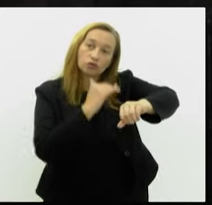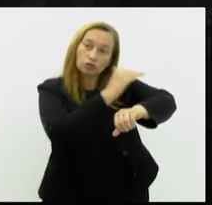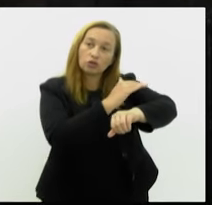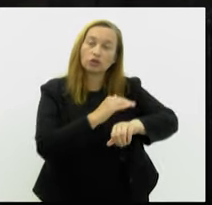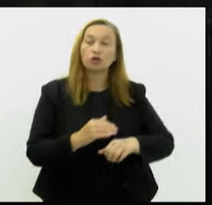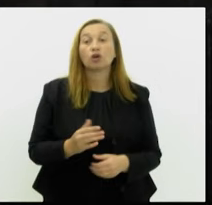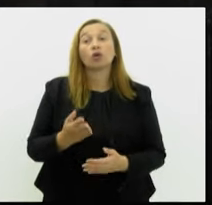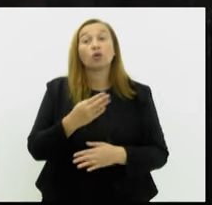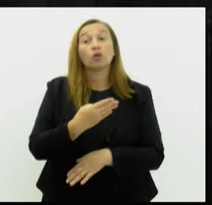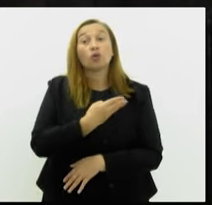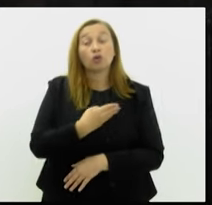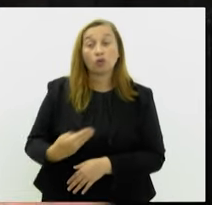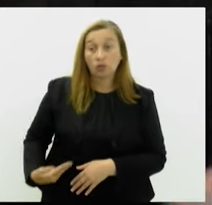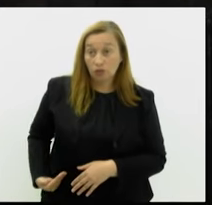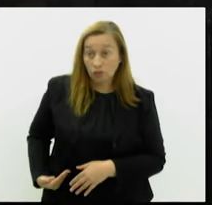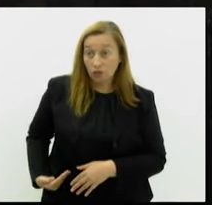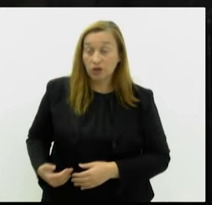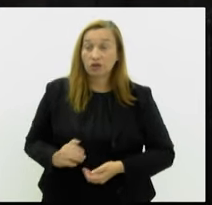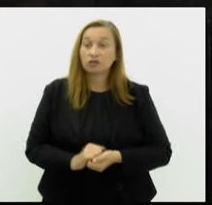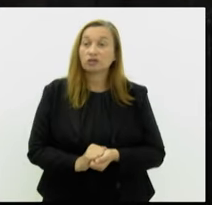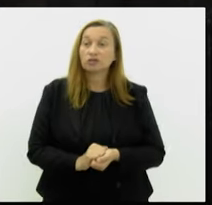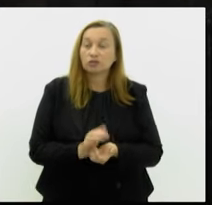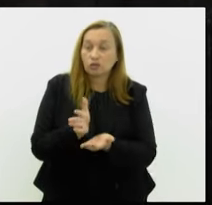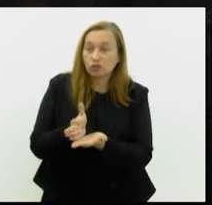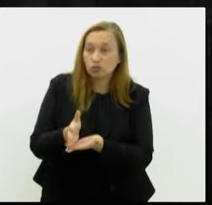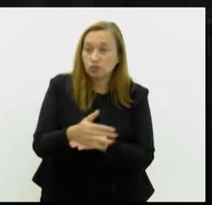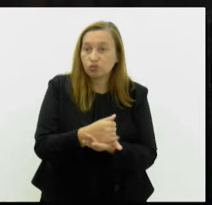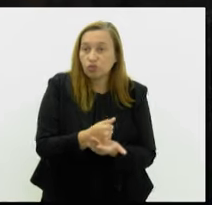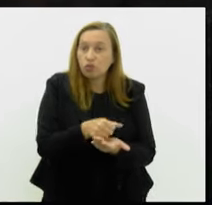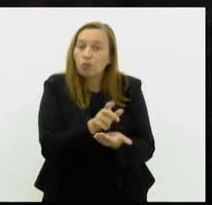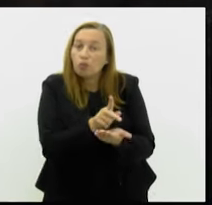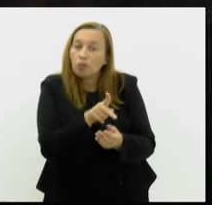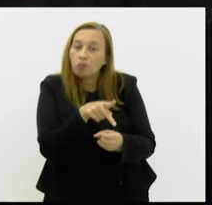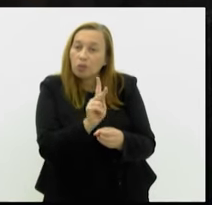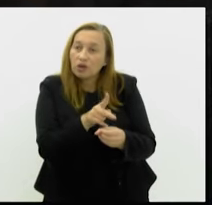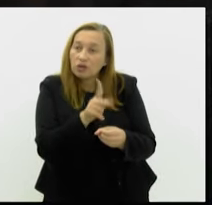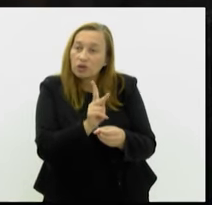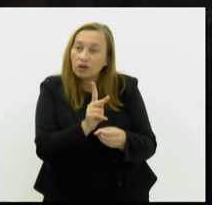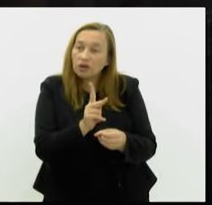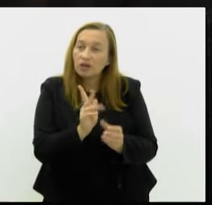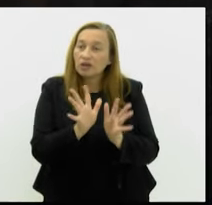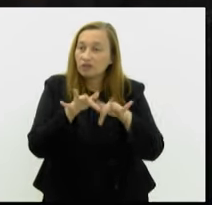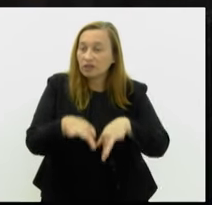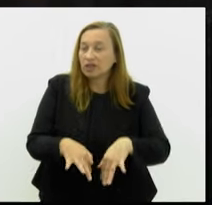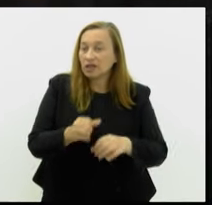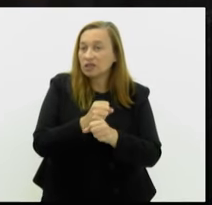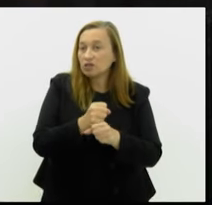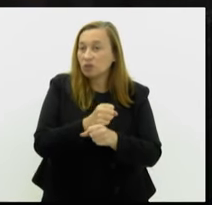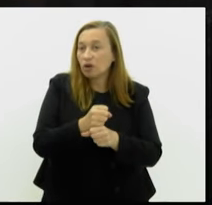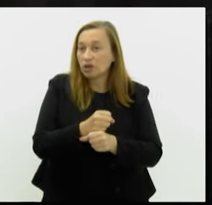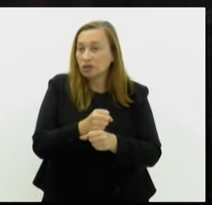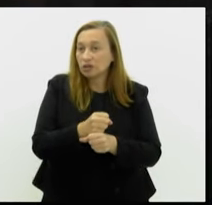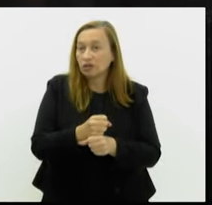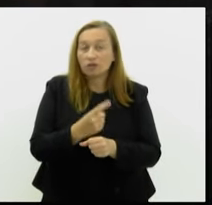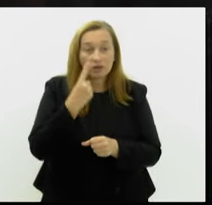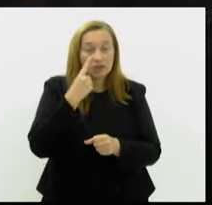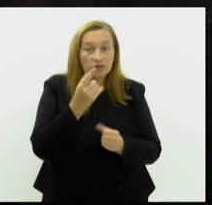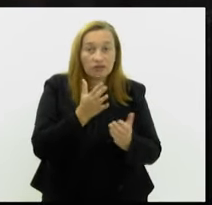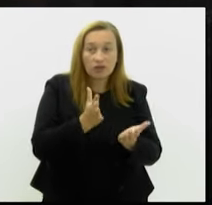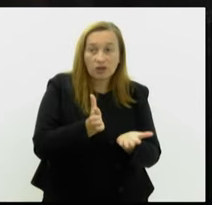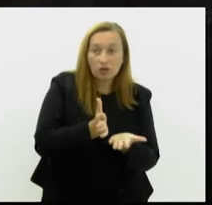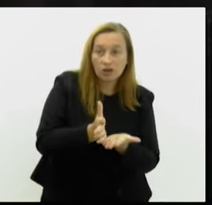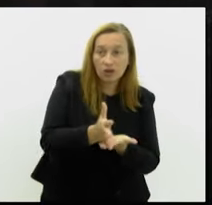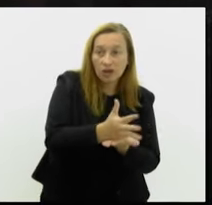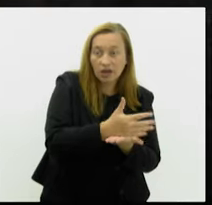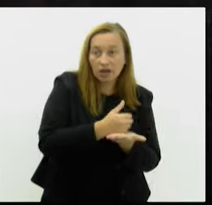no orçamento, faz a estimativa de ROET PE. Quando acaba o ano, você confronta se arrecadou a